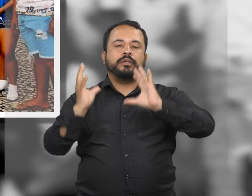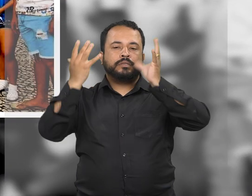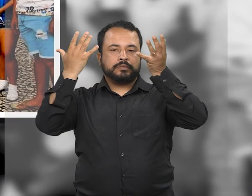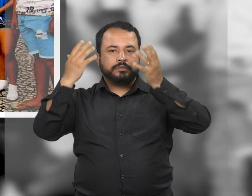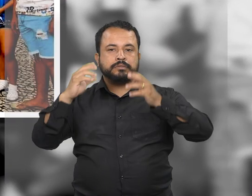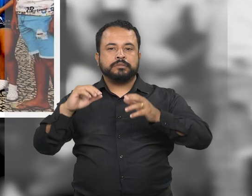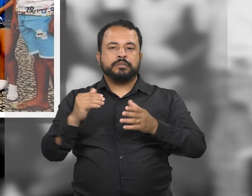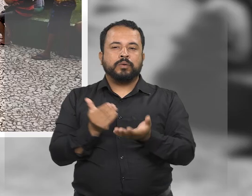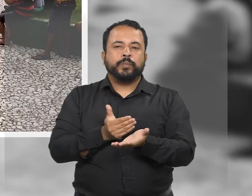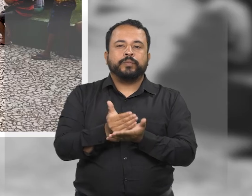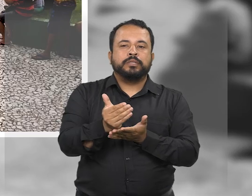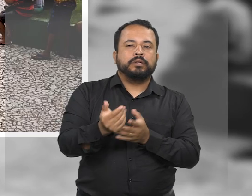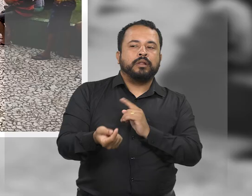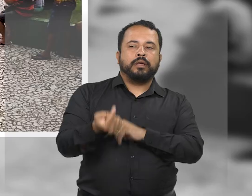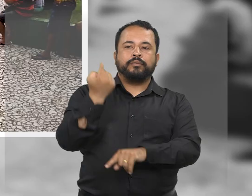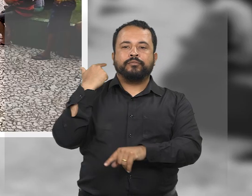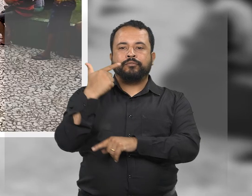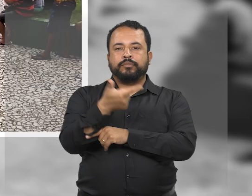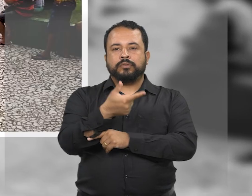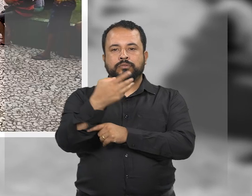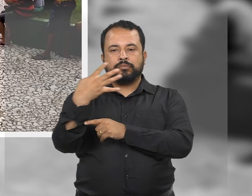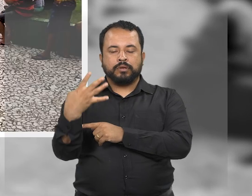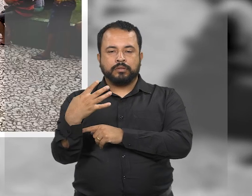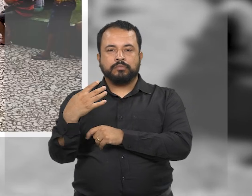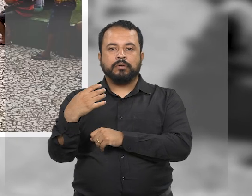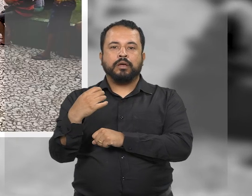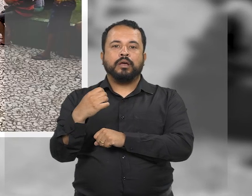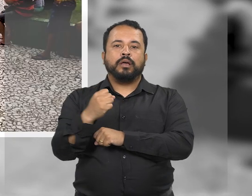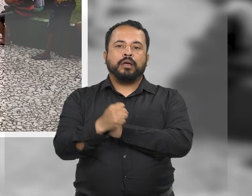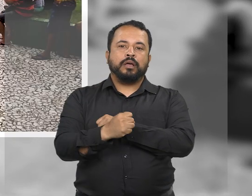parte desde a sua criação, há 24 anos.